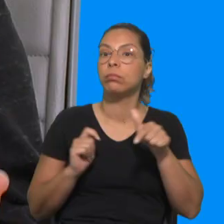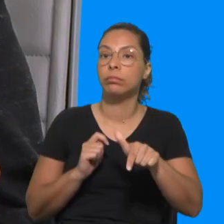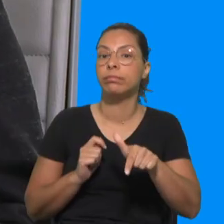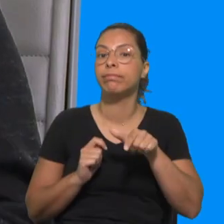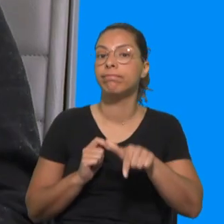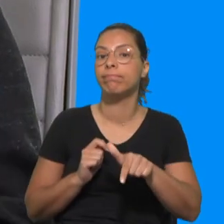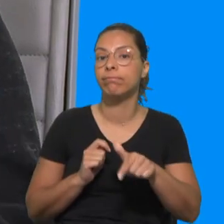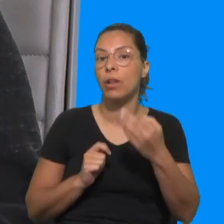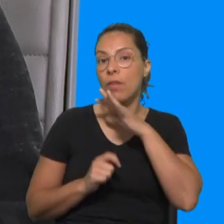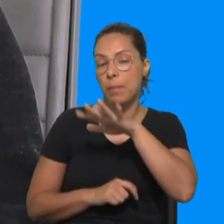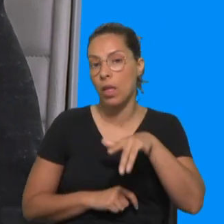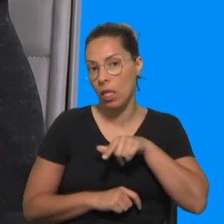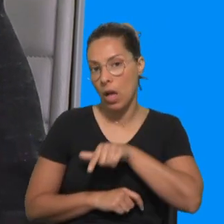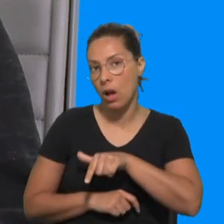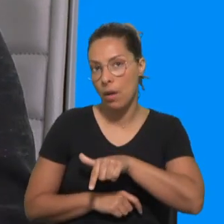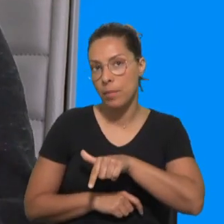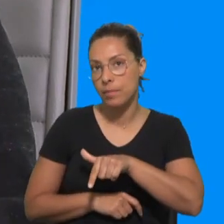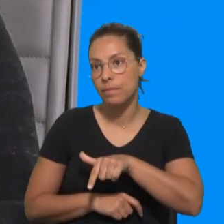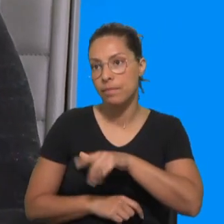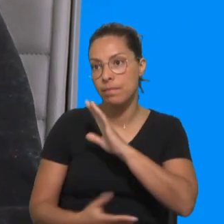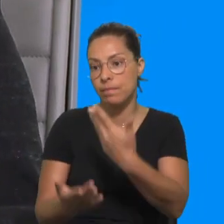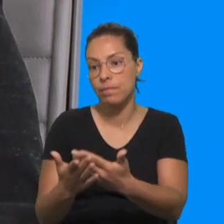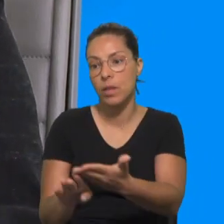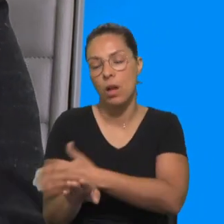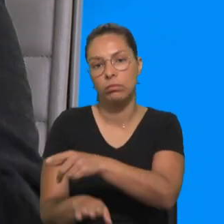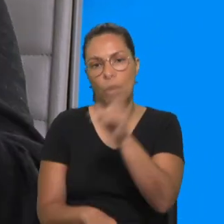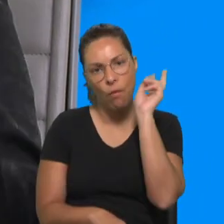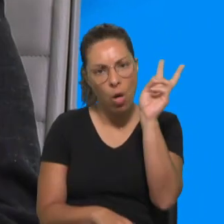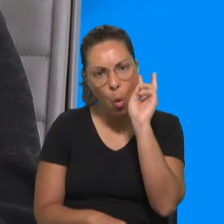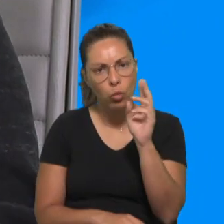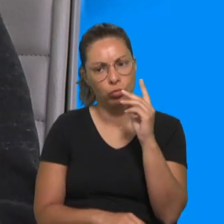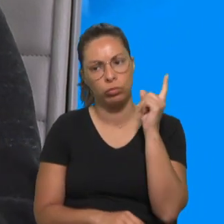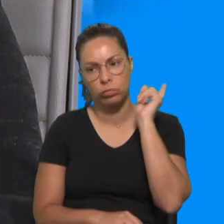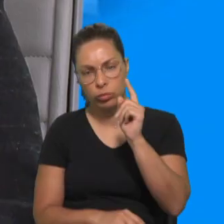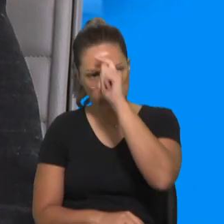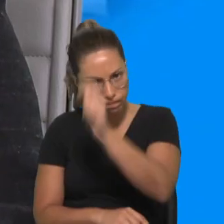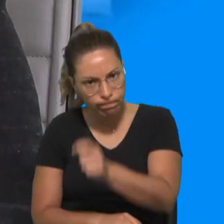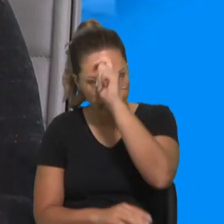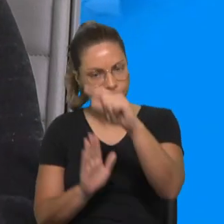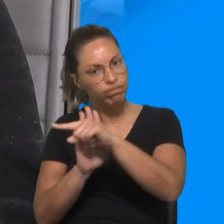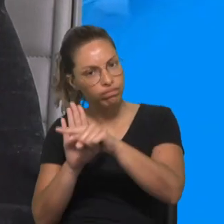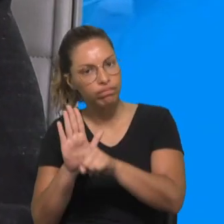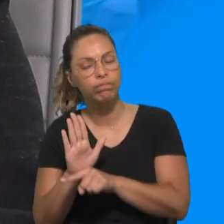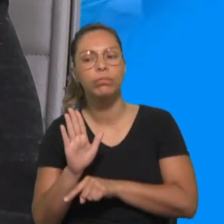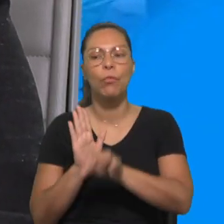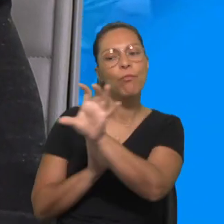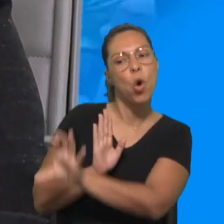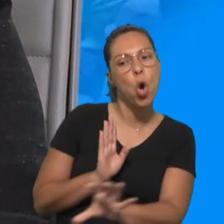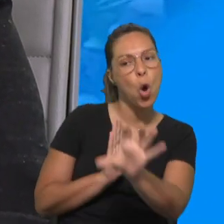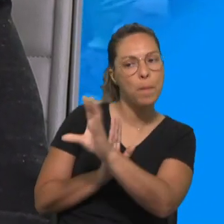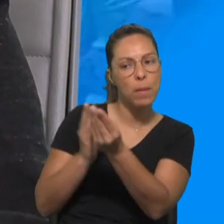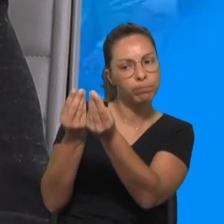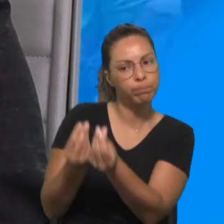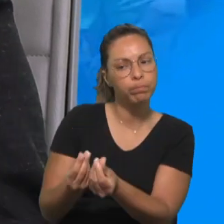uma família que transmitia valores e socialmente aparecia com uma certa forma, uma certa